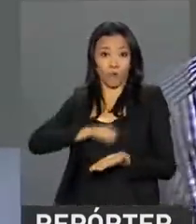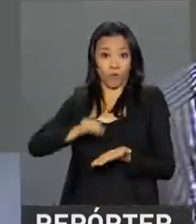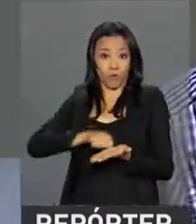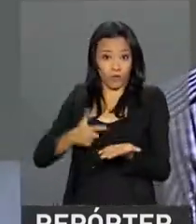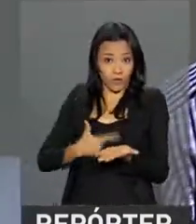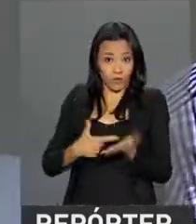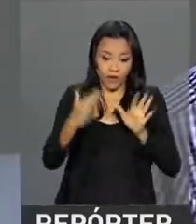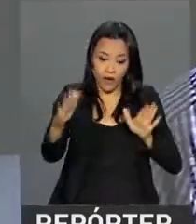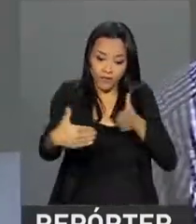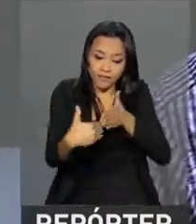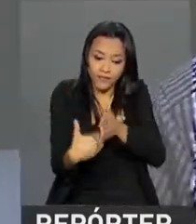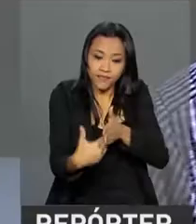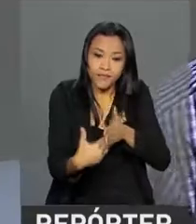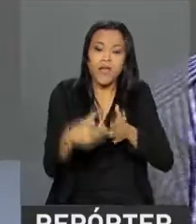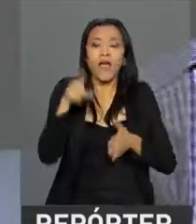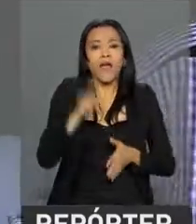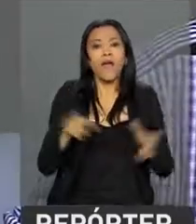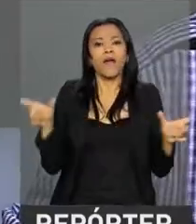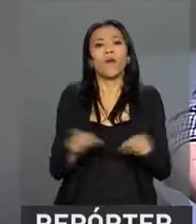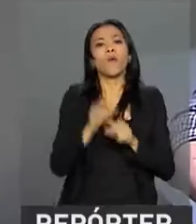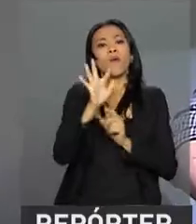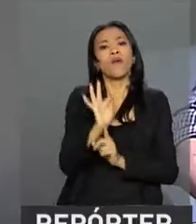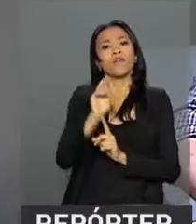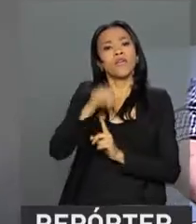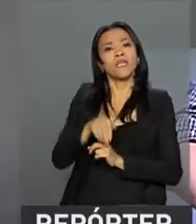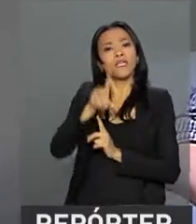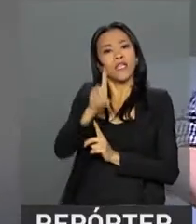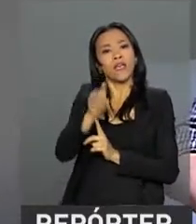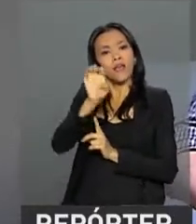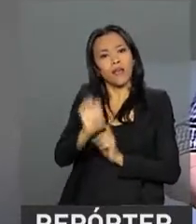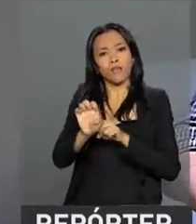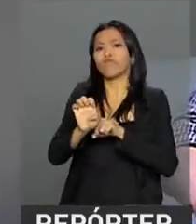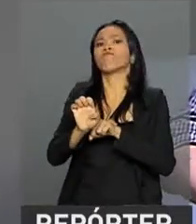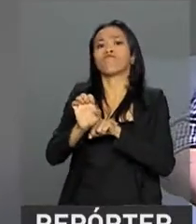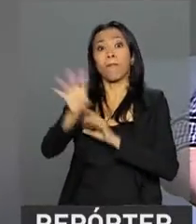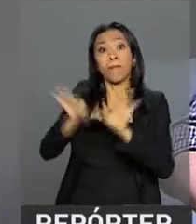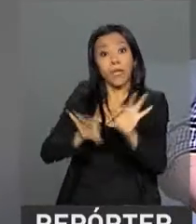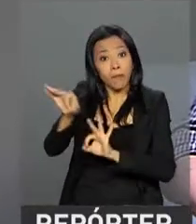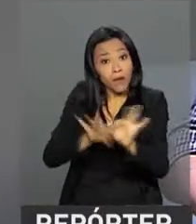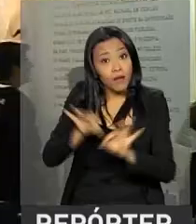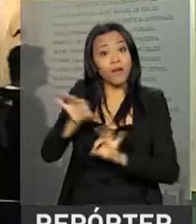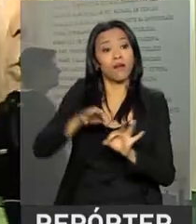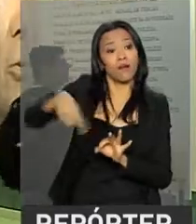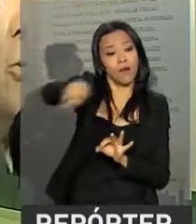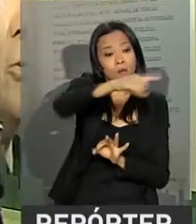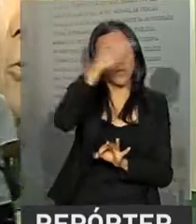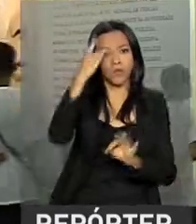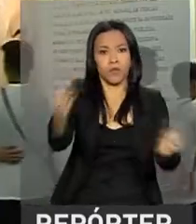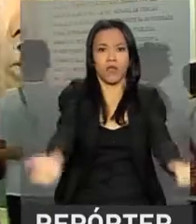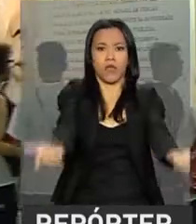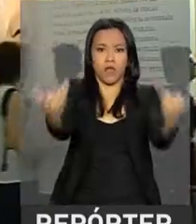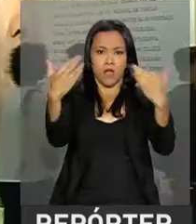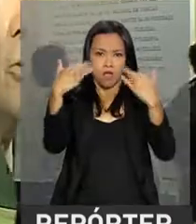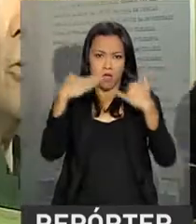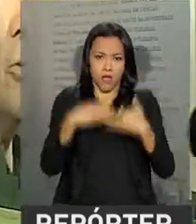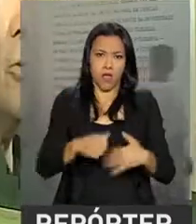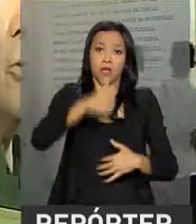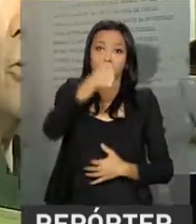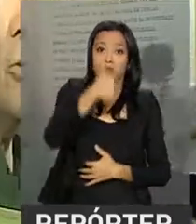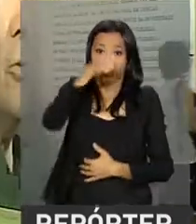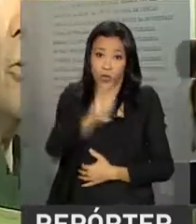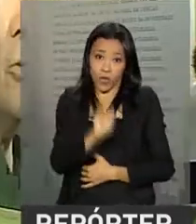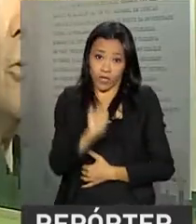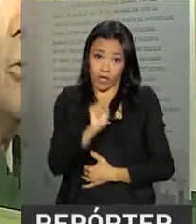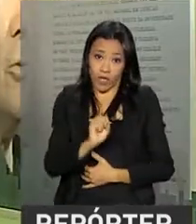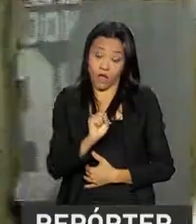Fundo Nacional de Desenvolvimento da Educação, o FNDE, preparou para os visitantes da 18ª Bienal do Livro